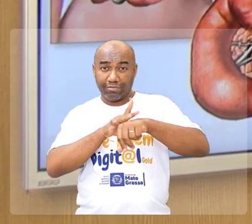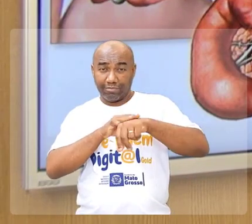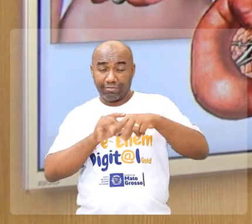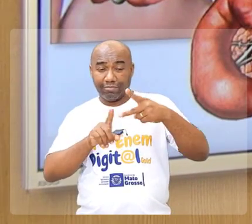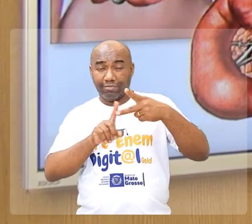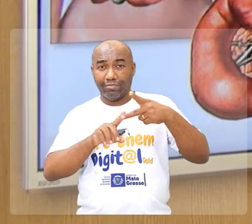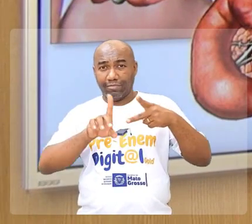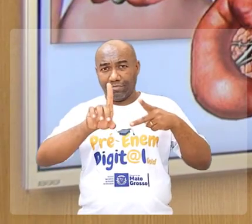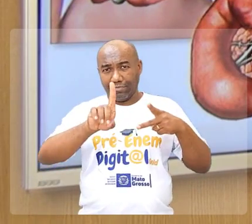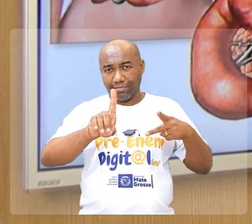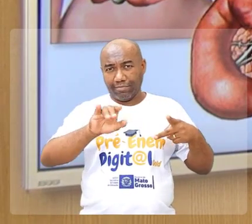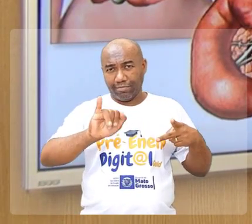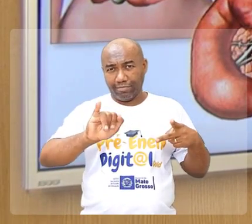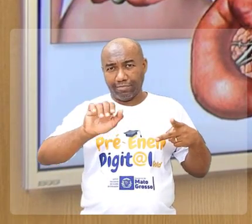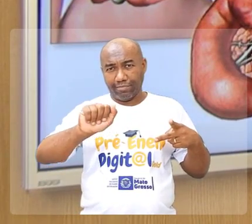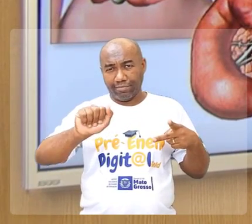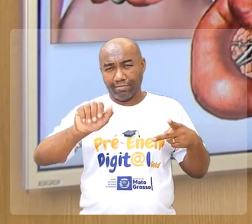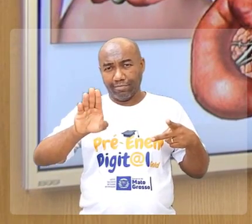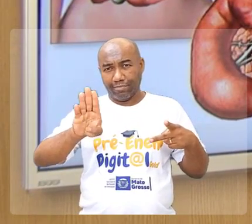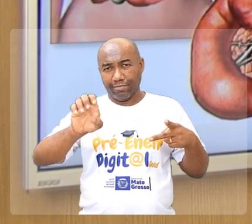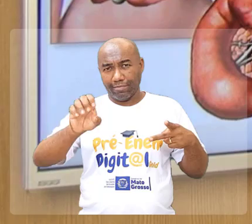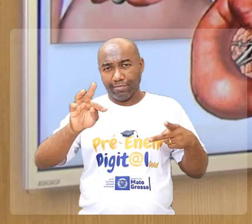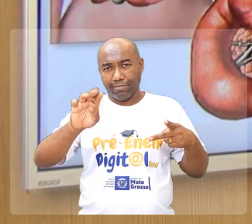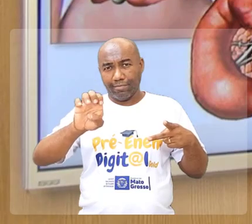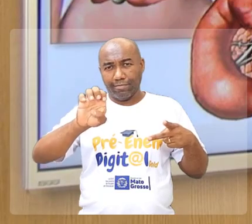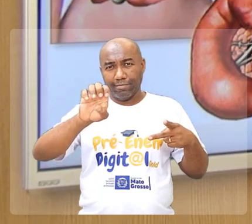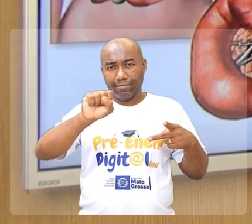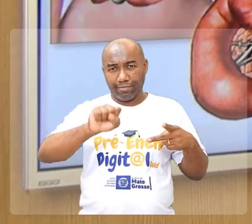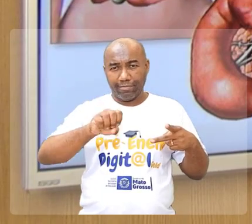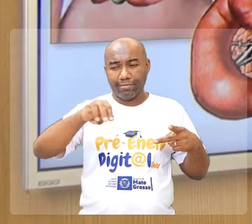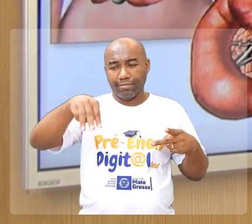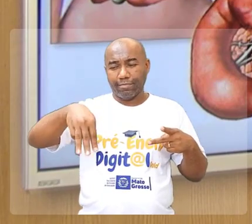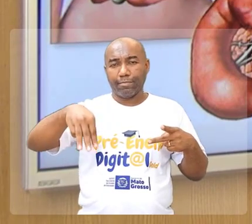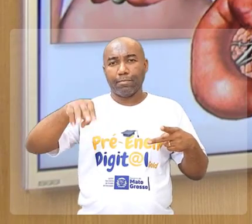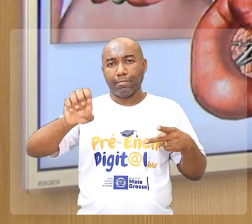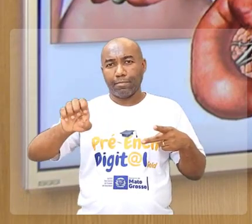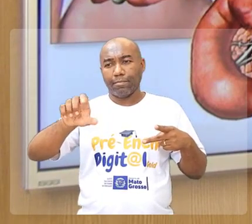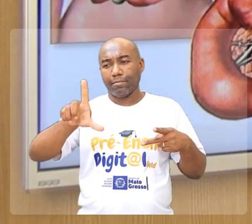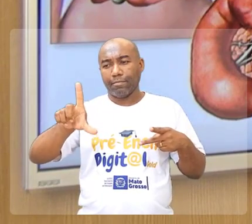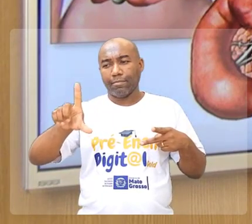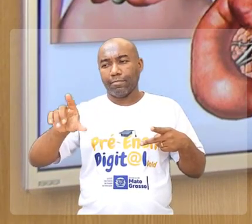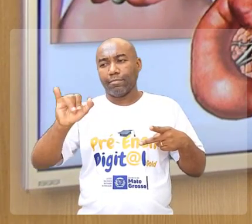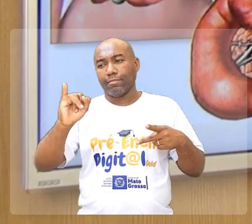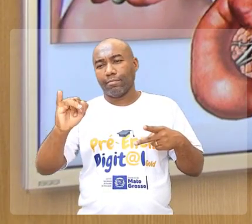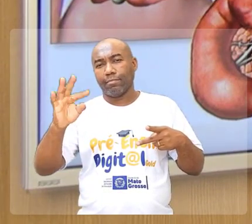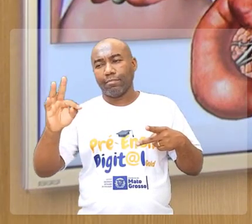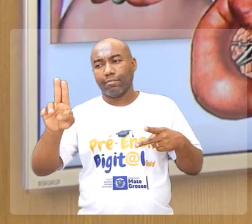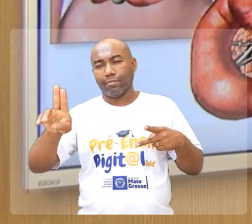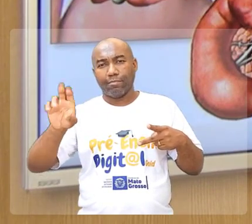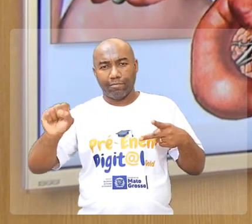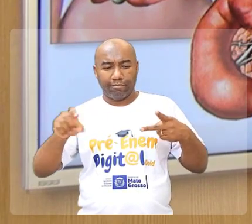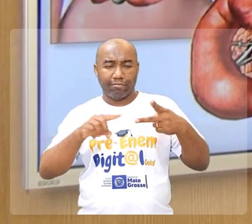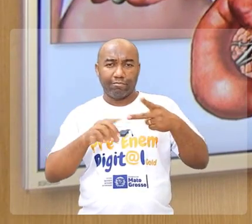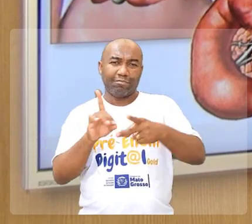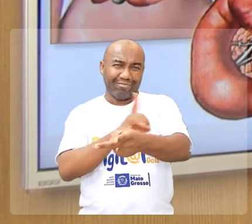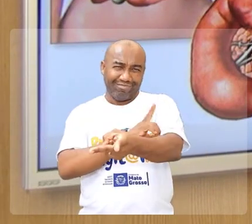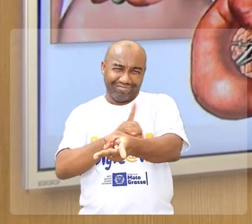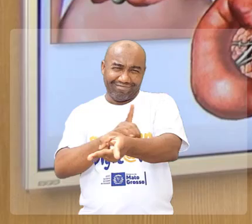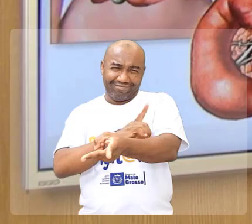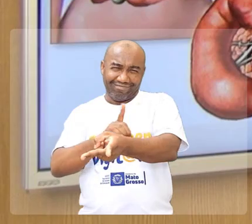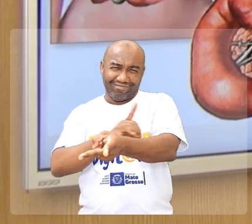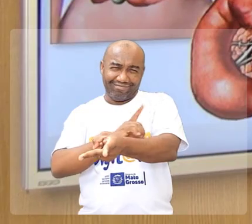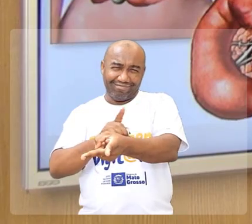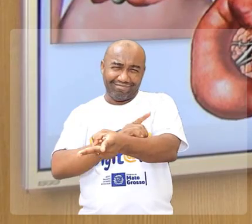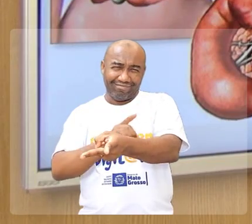ou mellitus, como muitos gostam de falar. Então a primeira palavra, diabetes, ela pode ser usada para